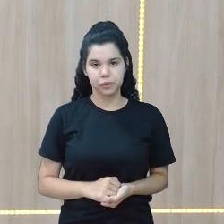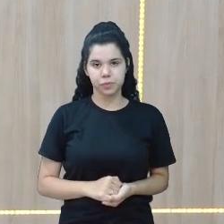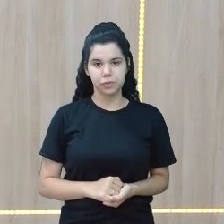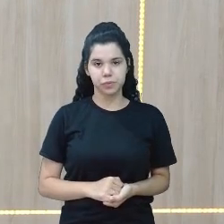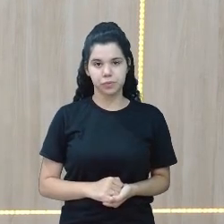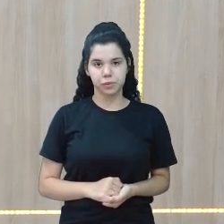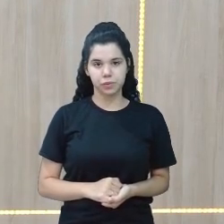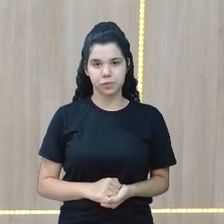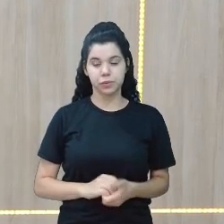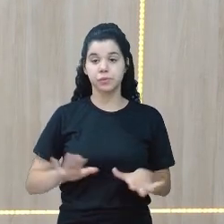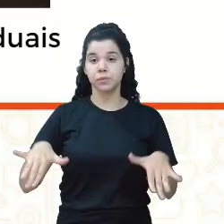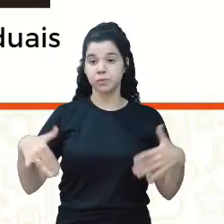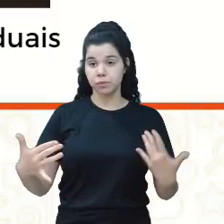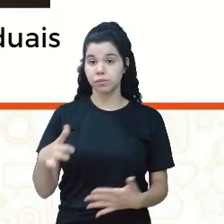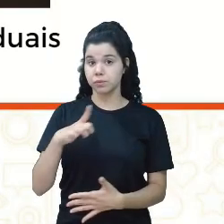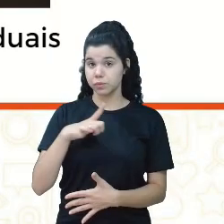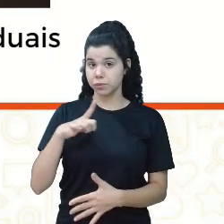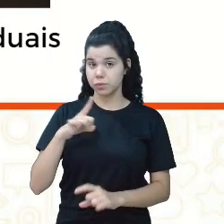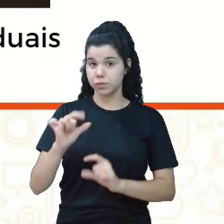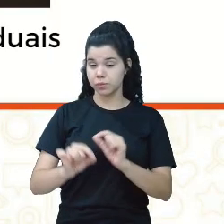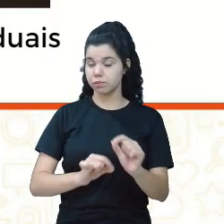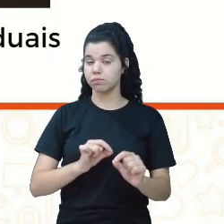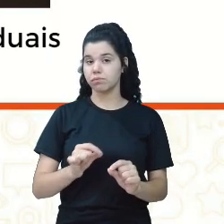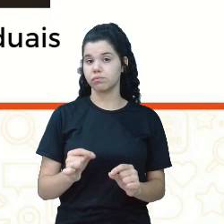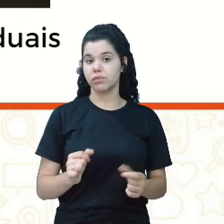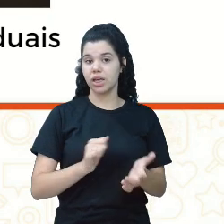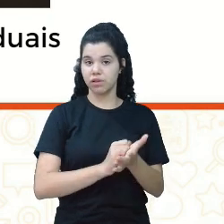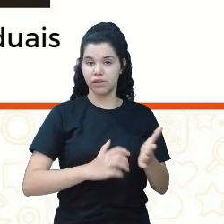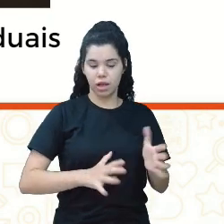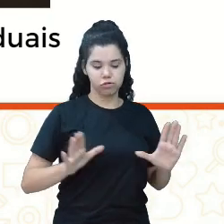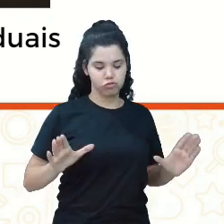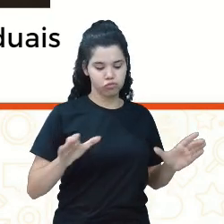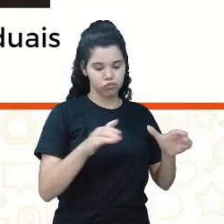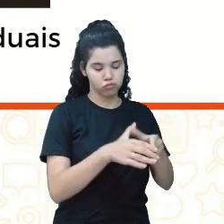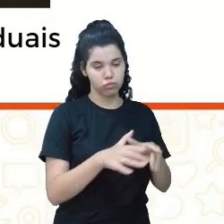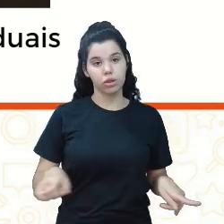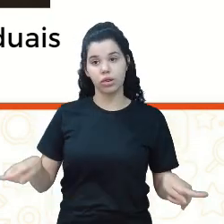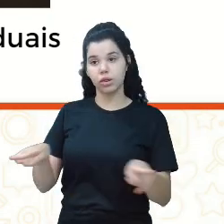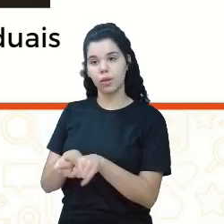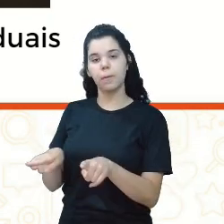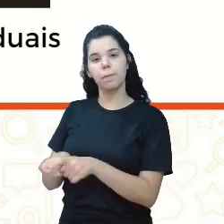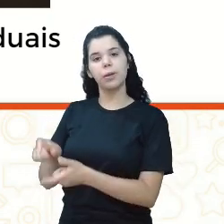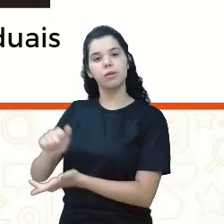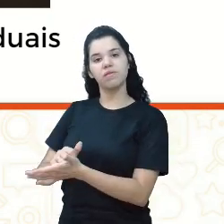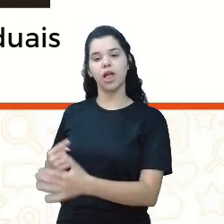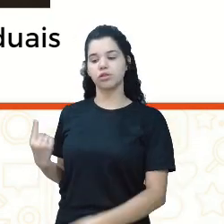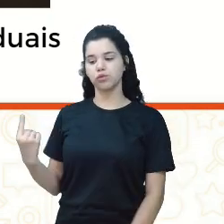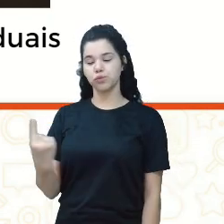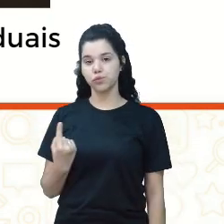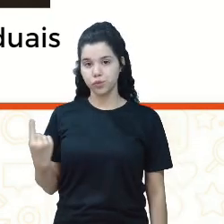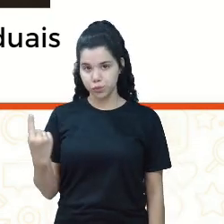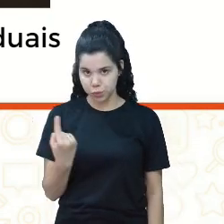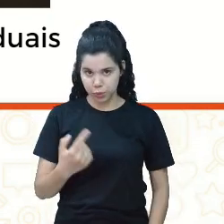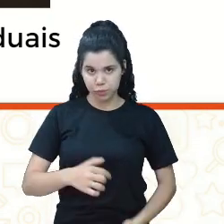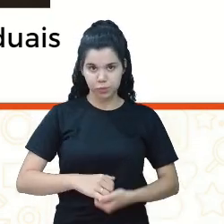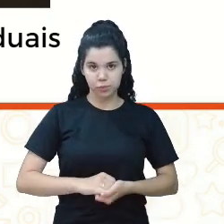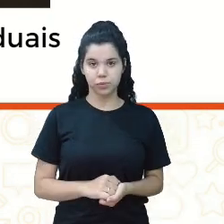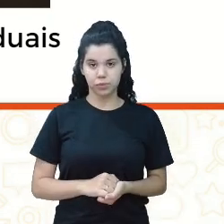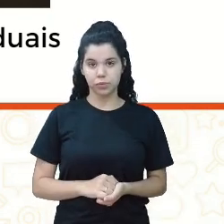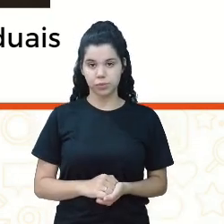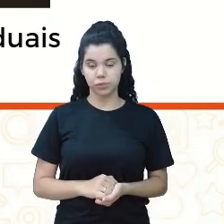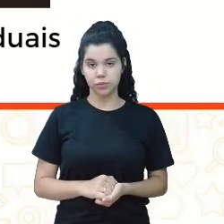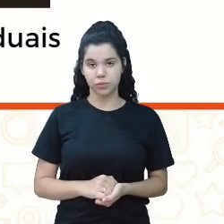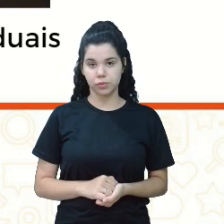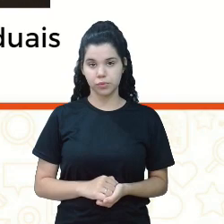Então, a gente tem as atividades coletivas e a gente tem as atividades individuais. Avaliar